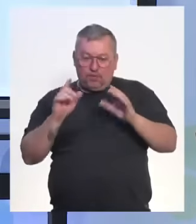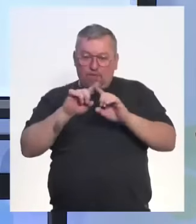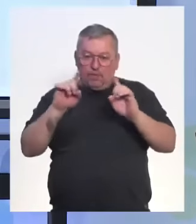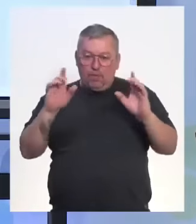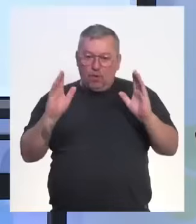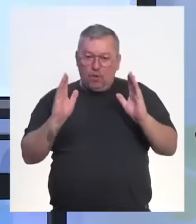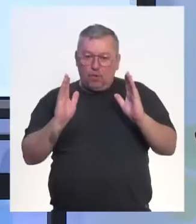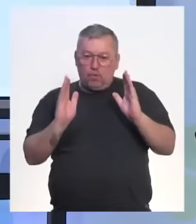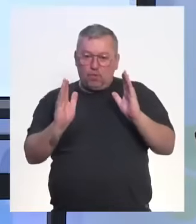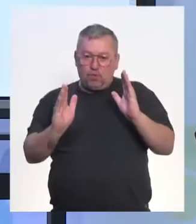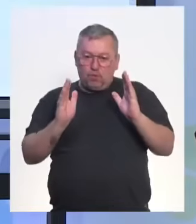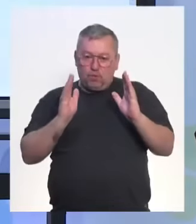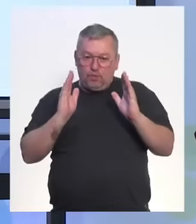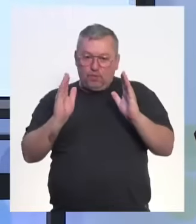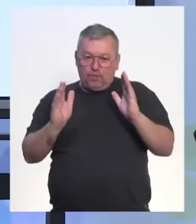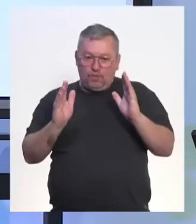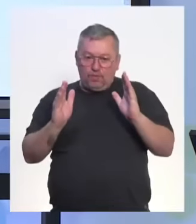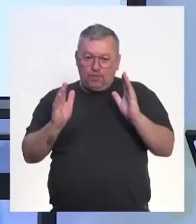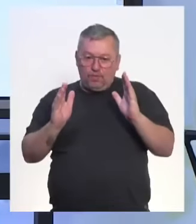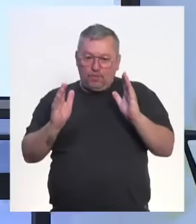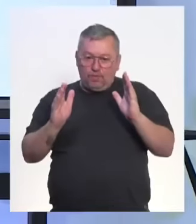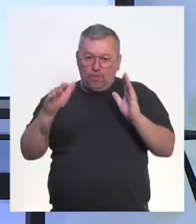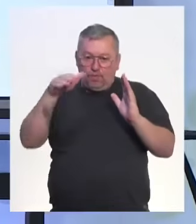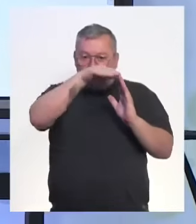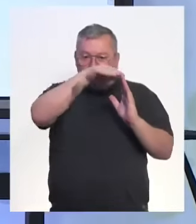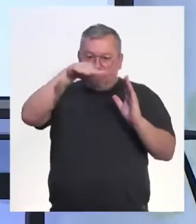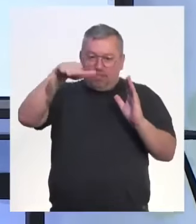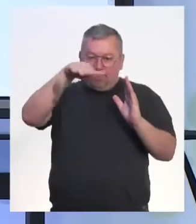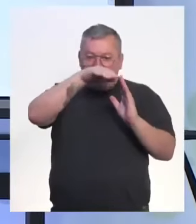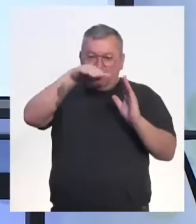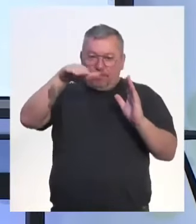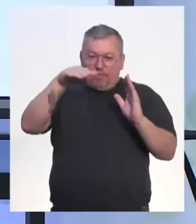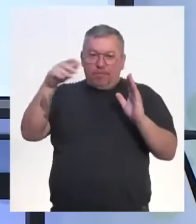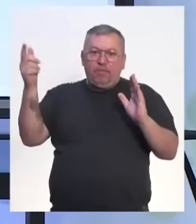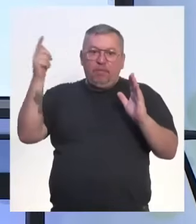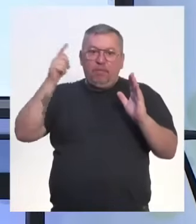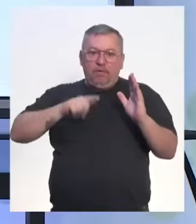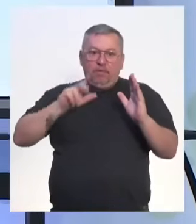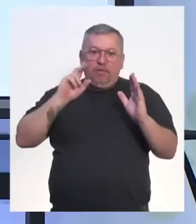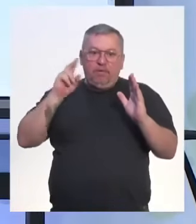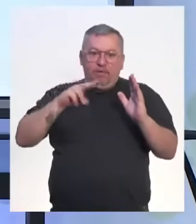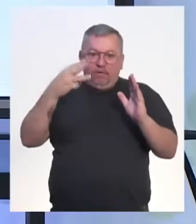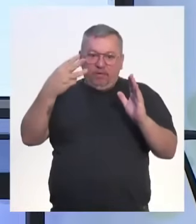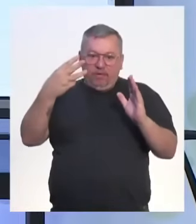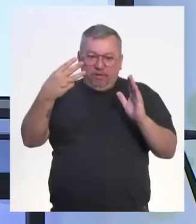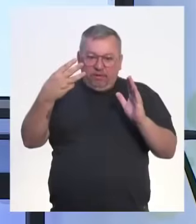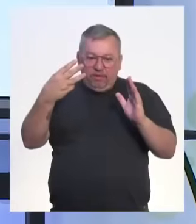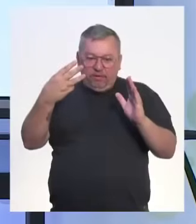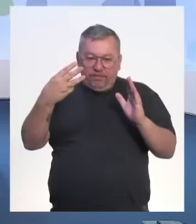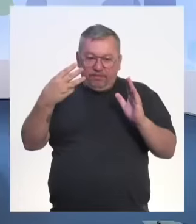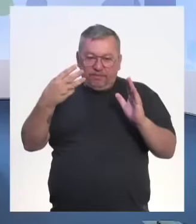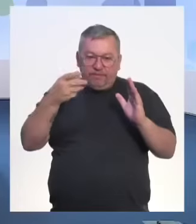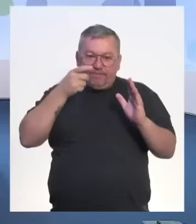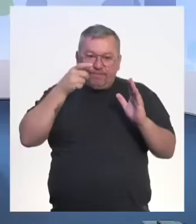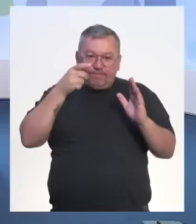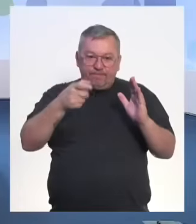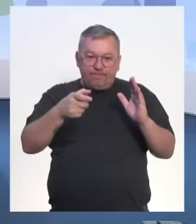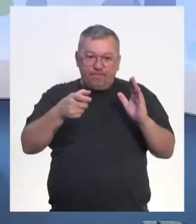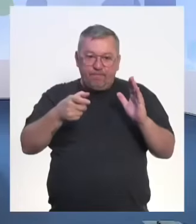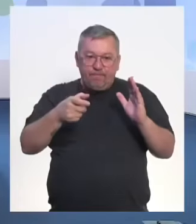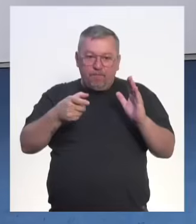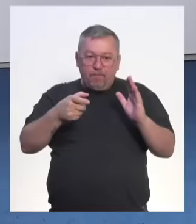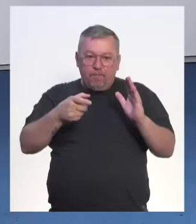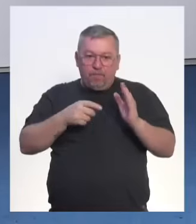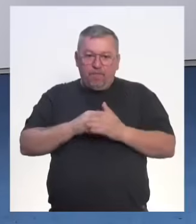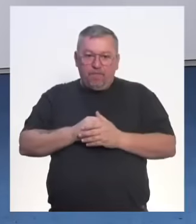essa parte planificada, e ela tem outra. Então, eu consigo contar 3 aqui. Então, se você observar, eu vou até